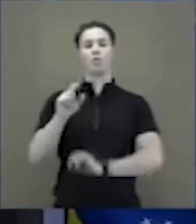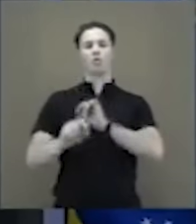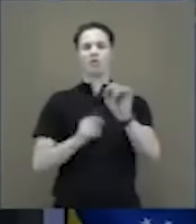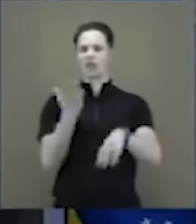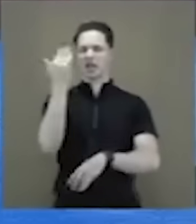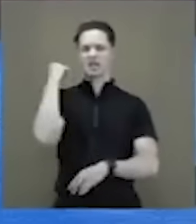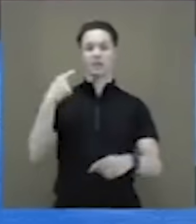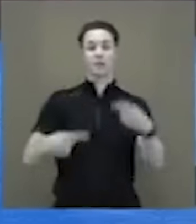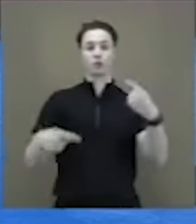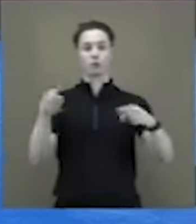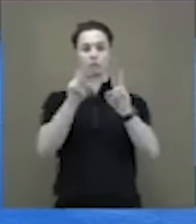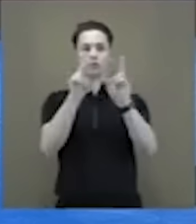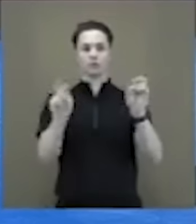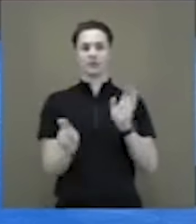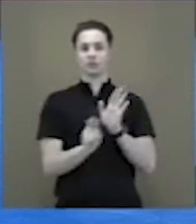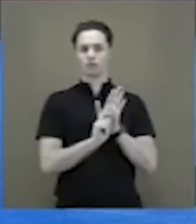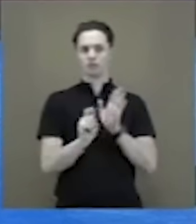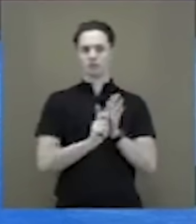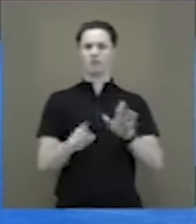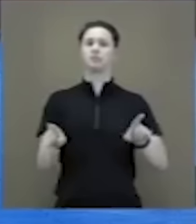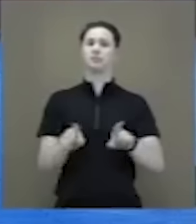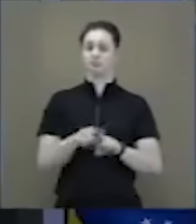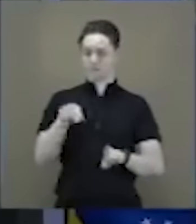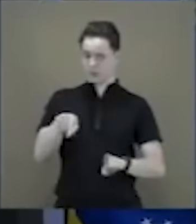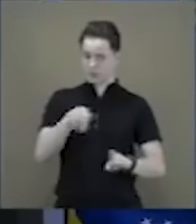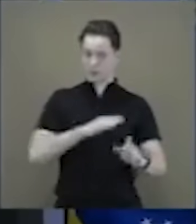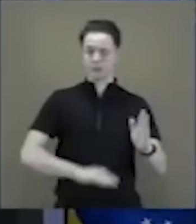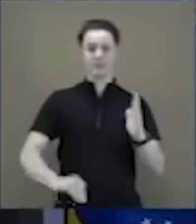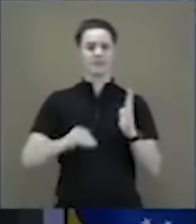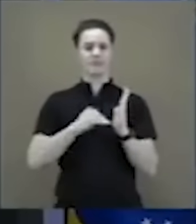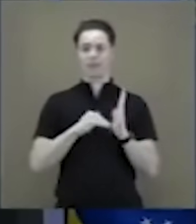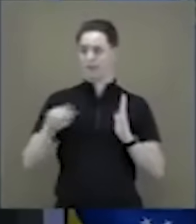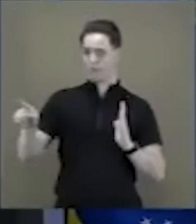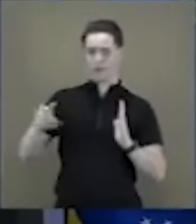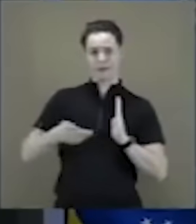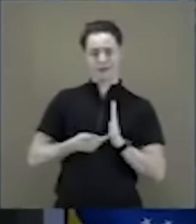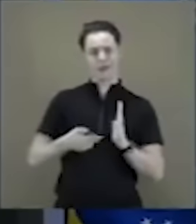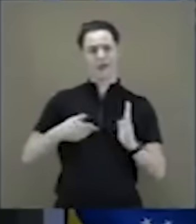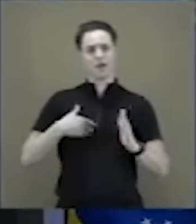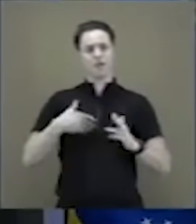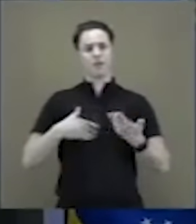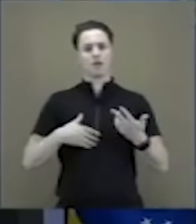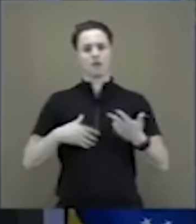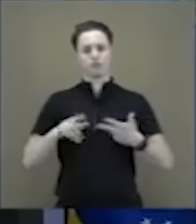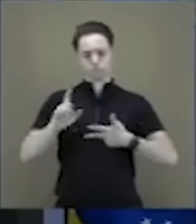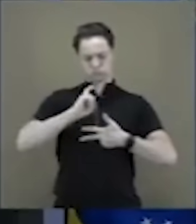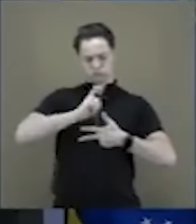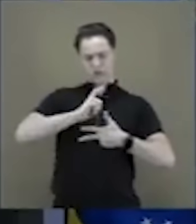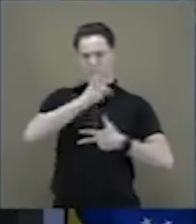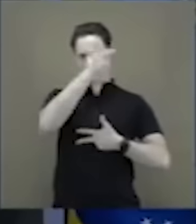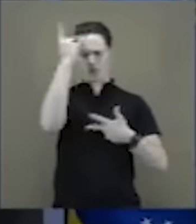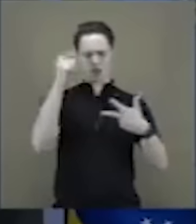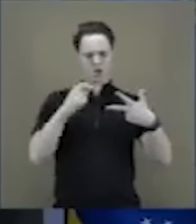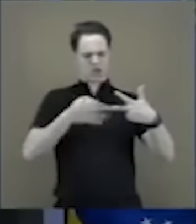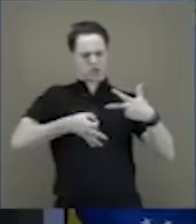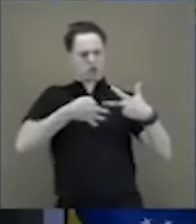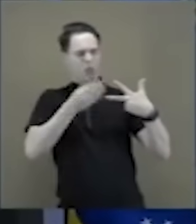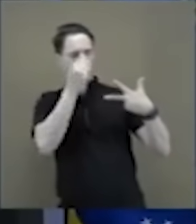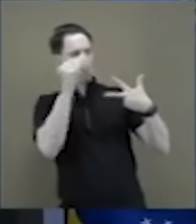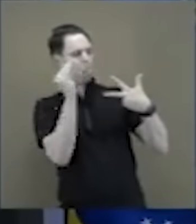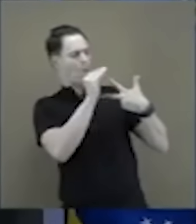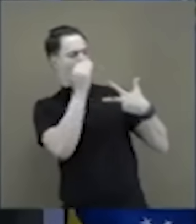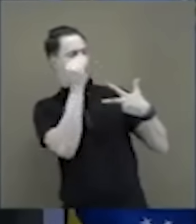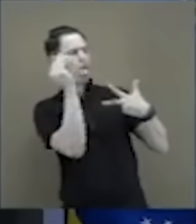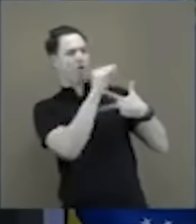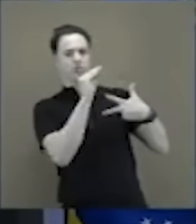drogas. Também o Senado Federal, Câmara dos Deputados, Poder Executivo, sendo ignorado. Ou seja, não